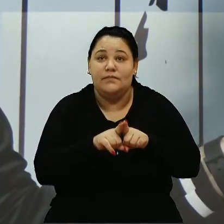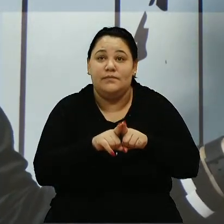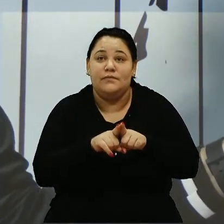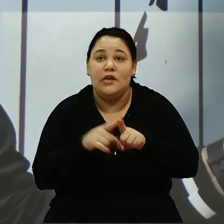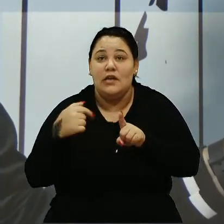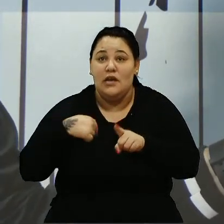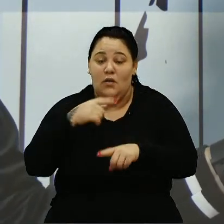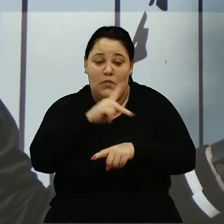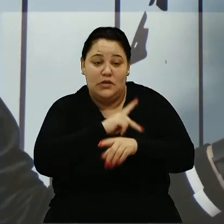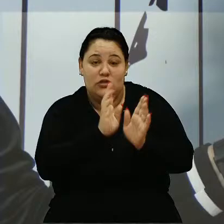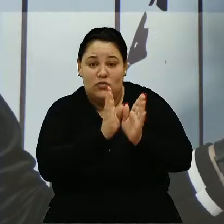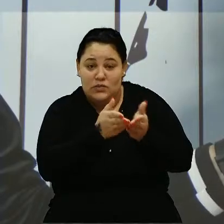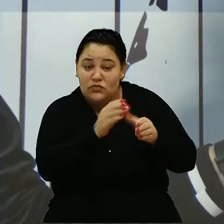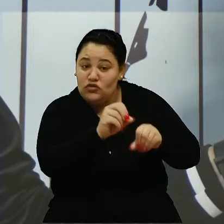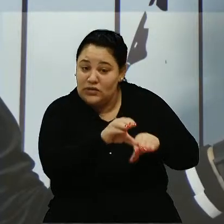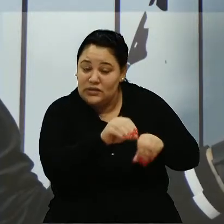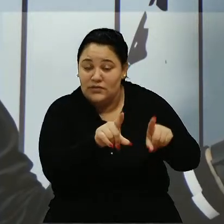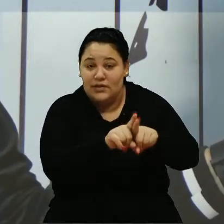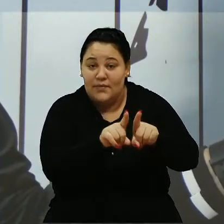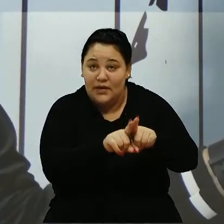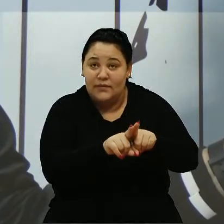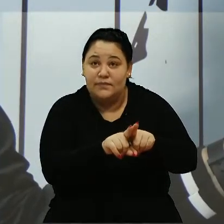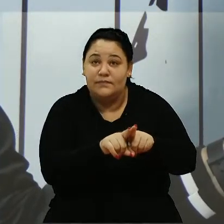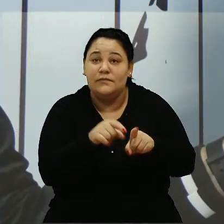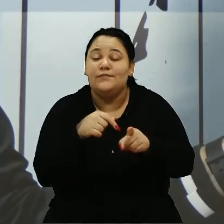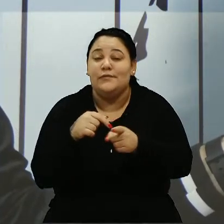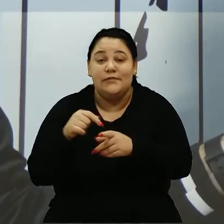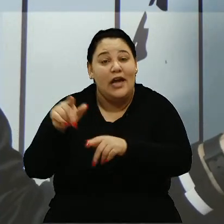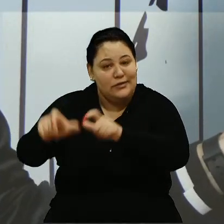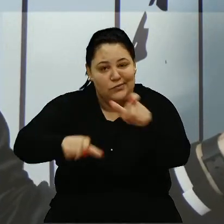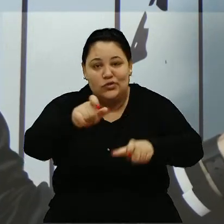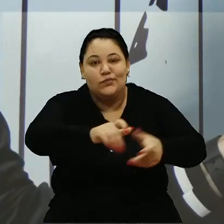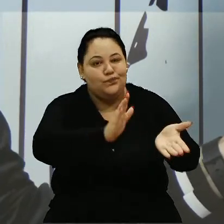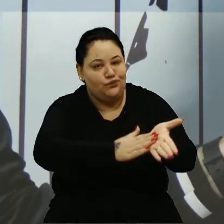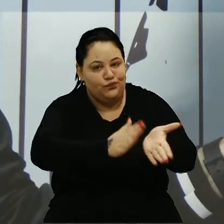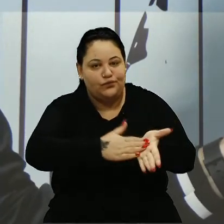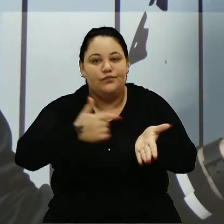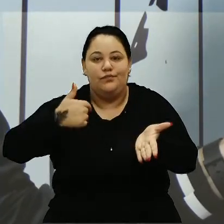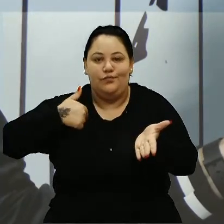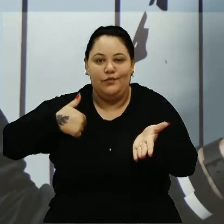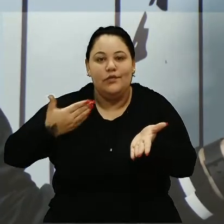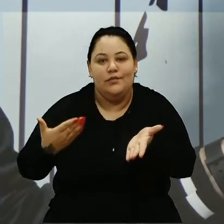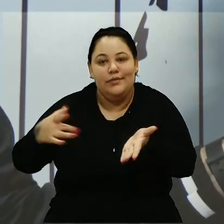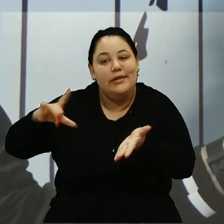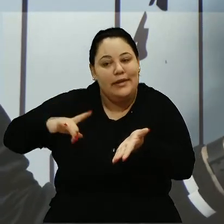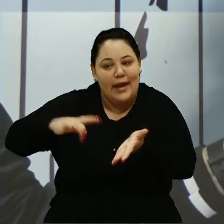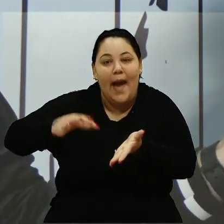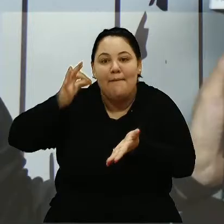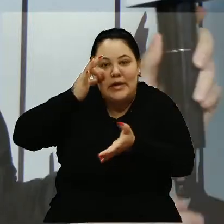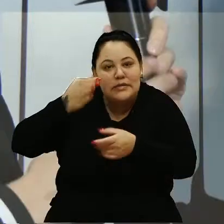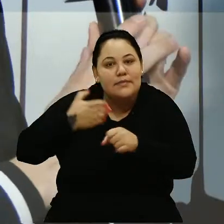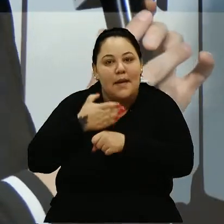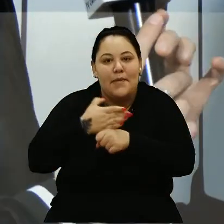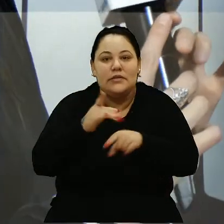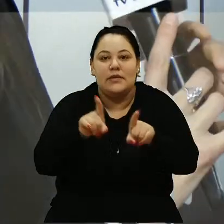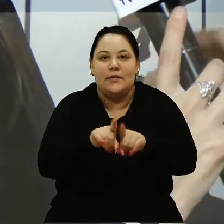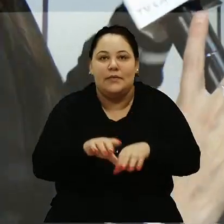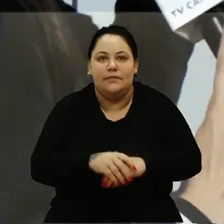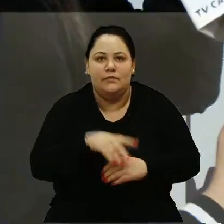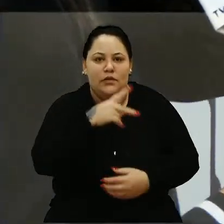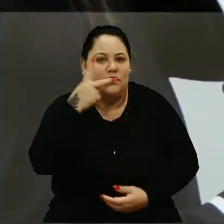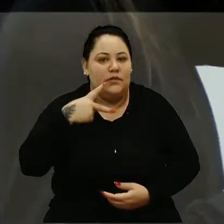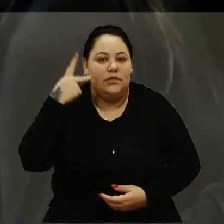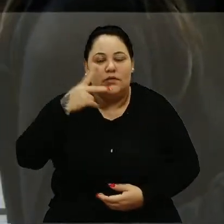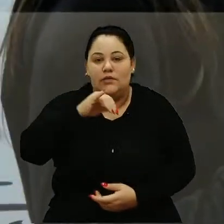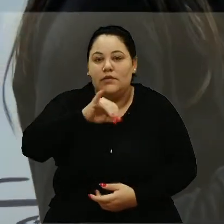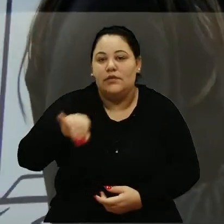da Comissão de Educação, cobrado pelos participantes, né, ter essa efetivação da presença da comissão. Vereador, eu vou aproveitar